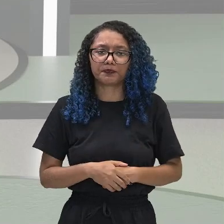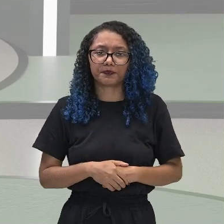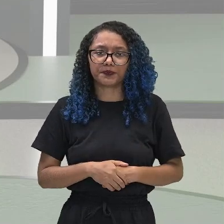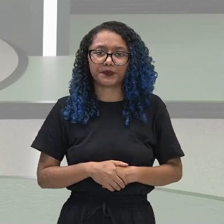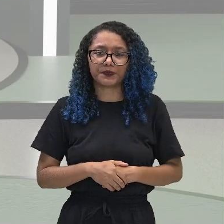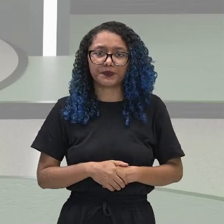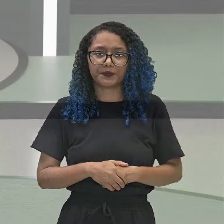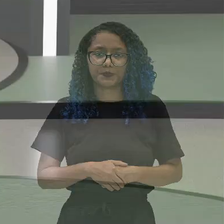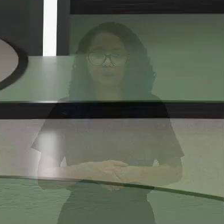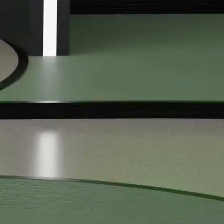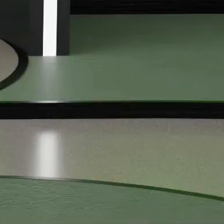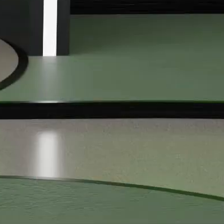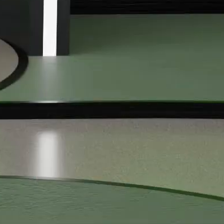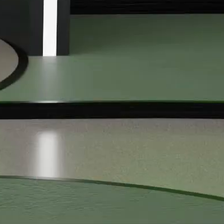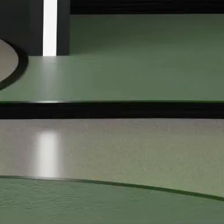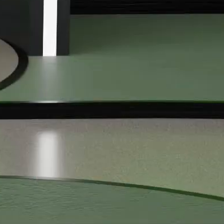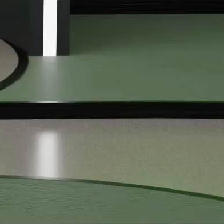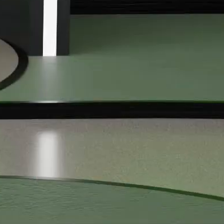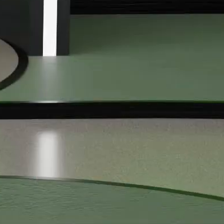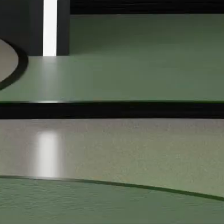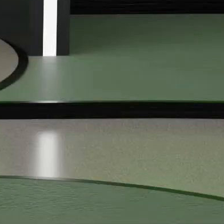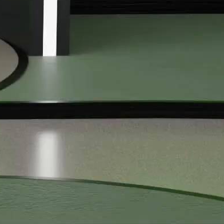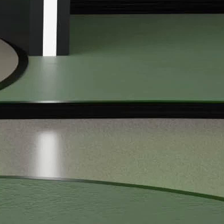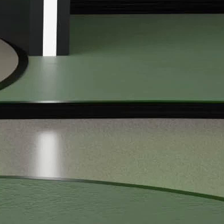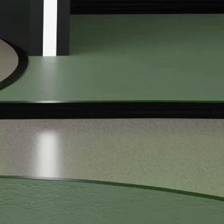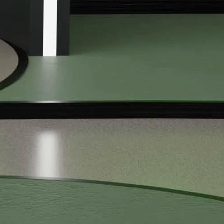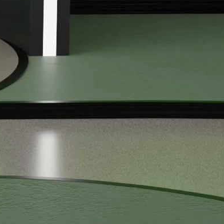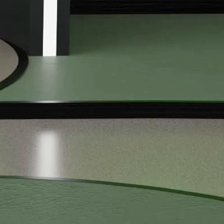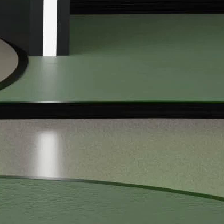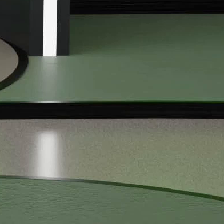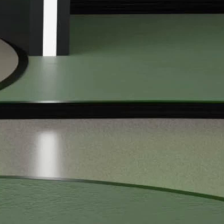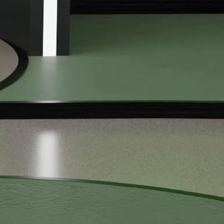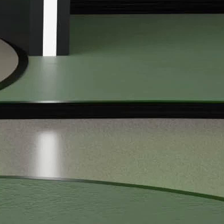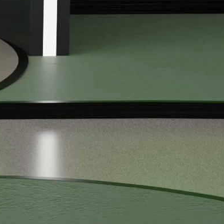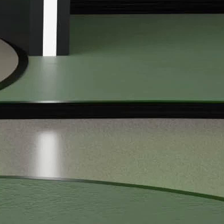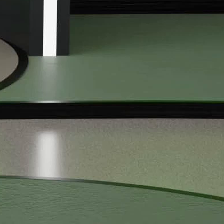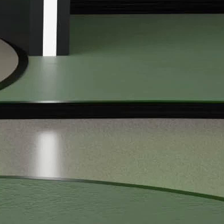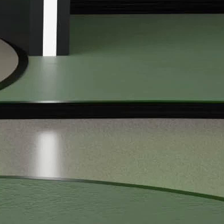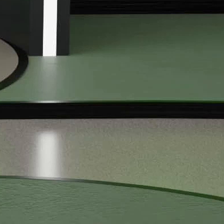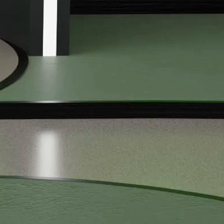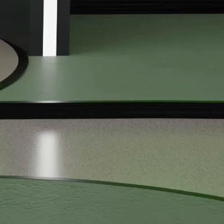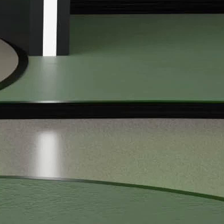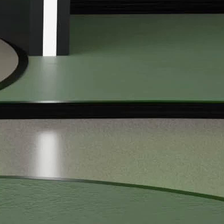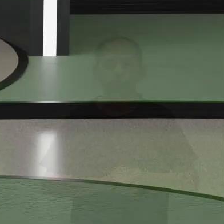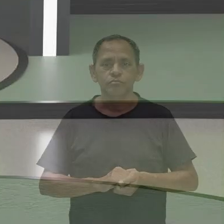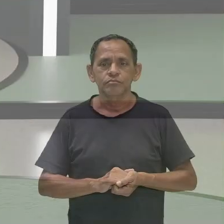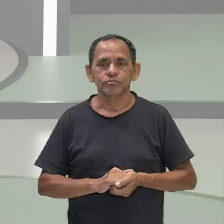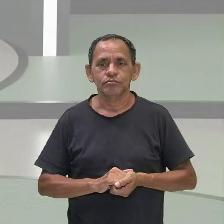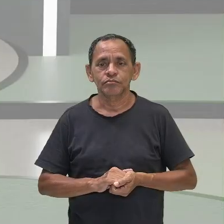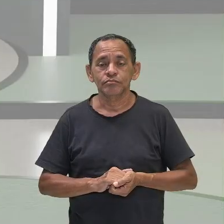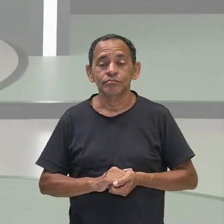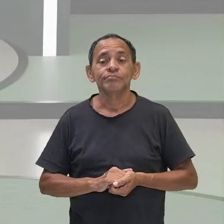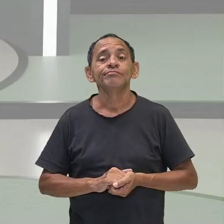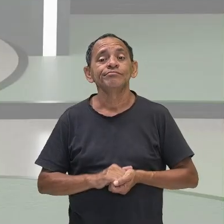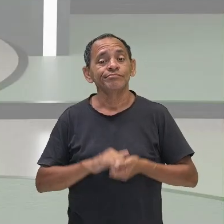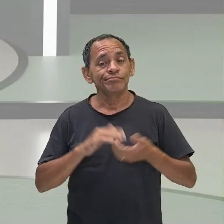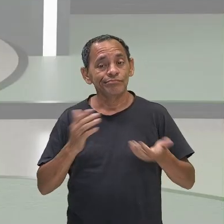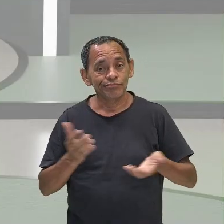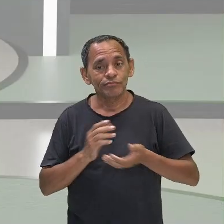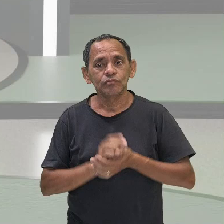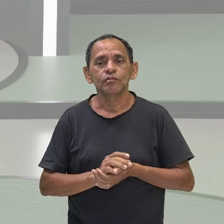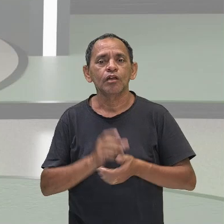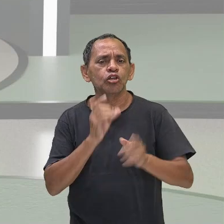normal, né? Ele não cessa logo no iniciozinho, isso aí são outras condições, e aí ela vai descobrir quando ela já está com